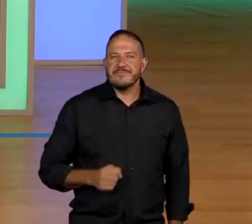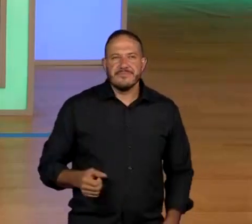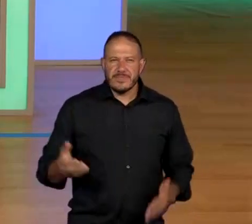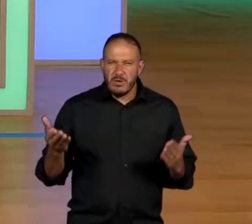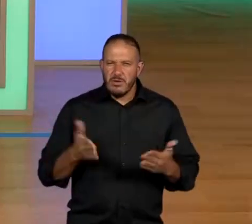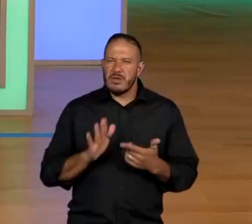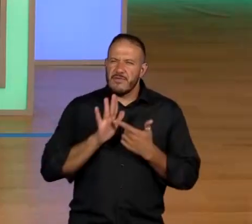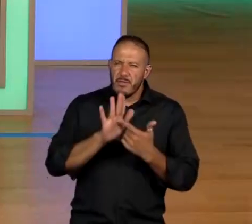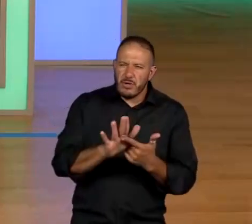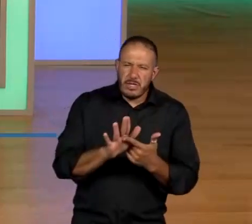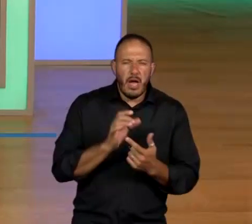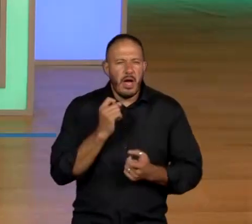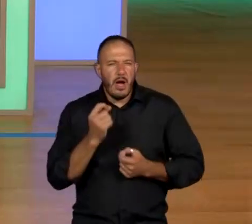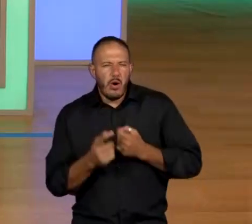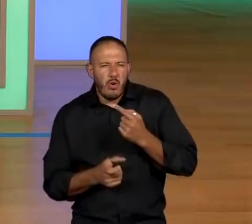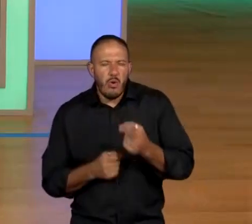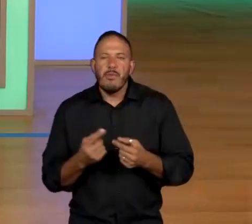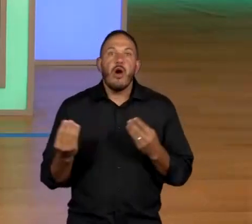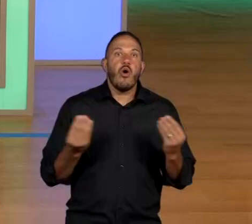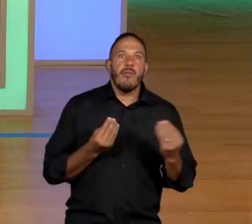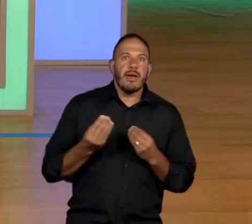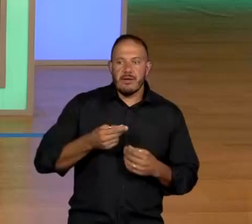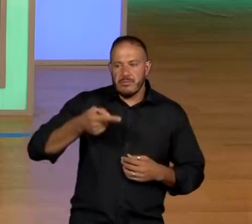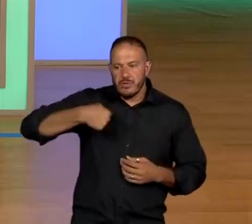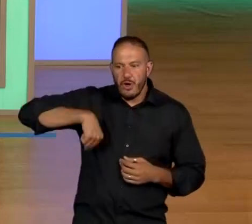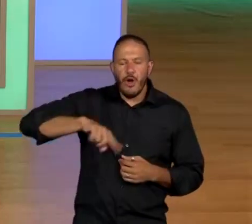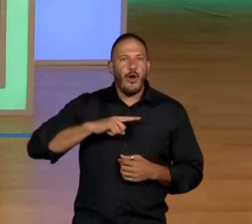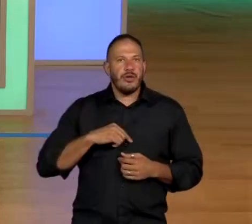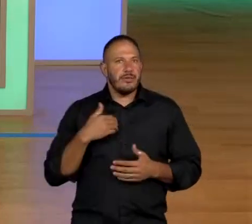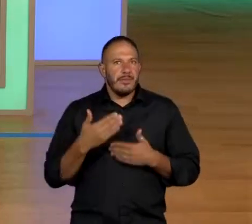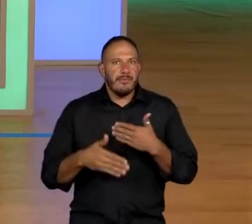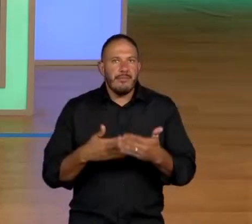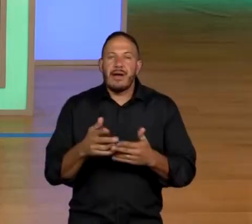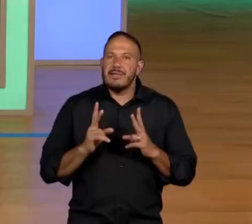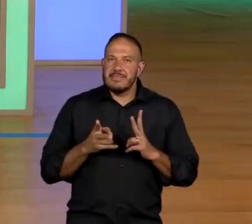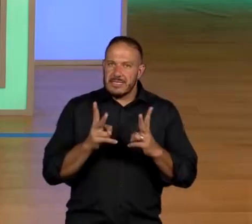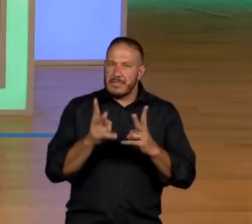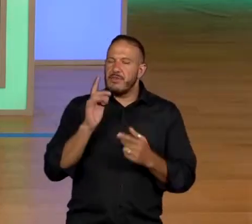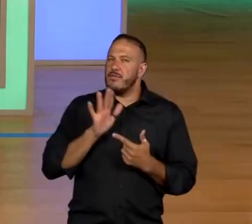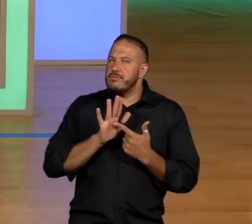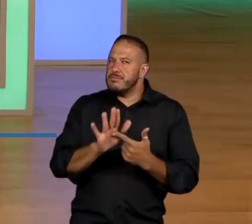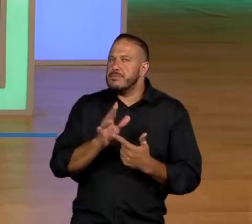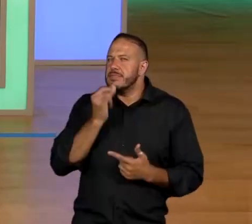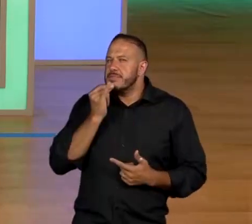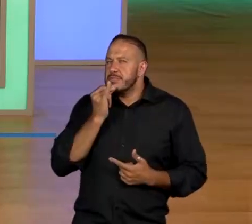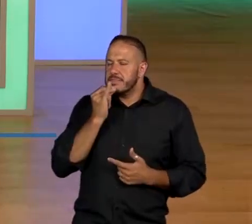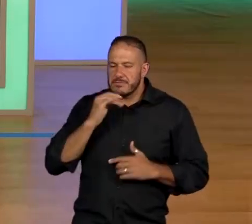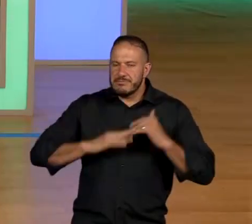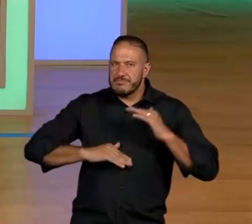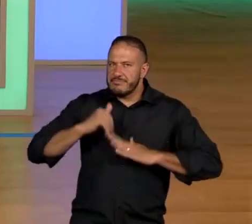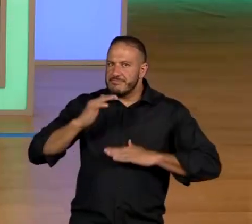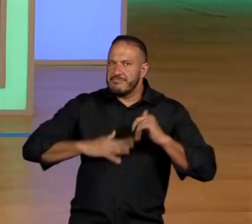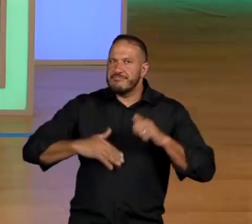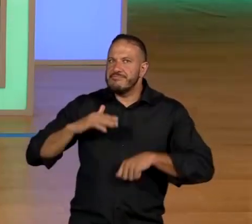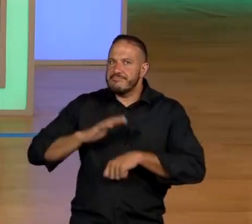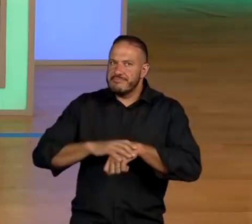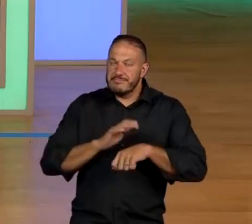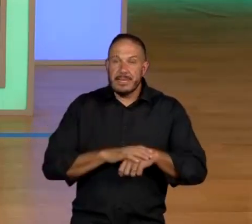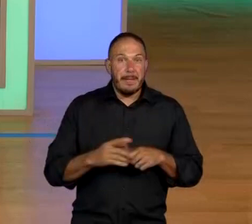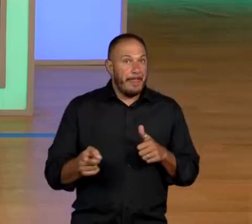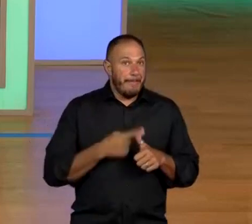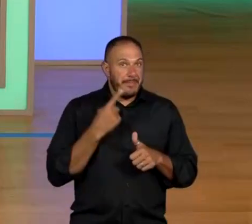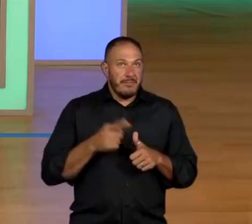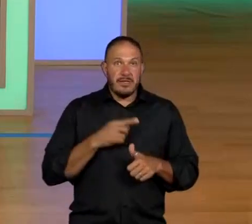umas imagens do nosso processo, mas, como sempre, eu já vou exemplificando com mão na massa, tá? Primeiro, para os